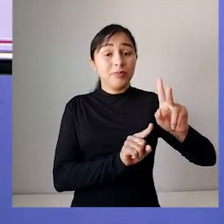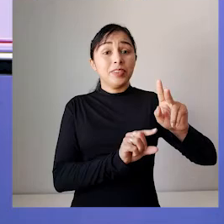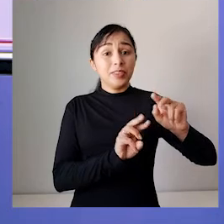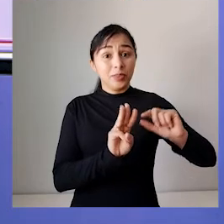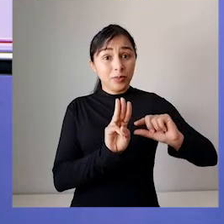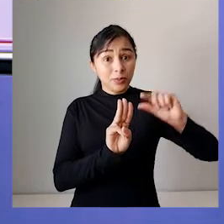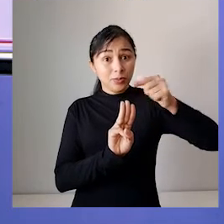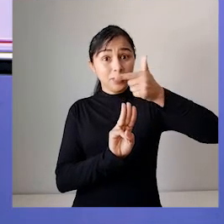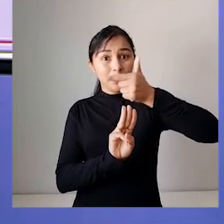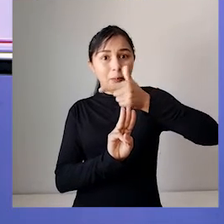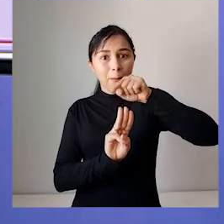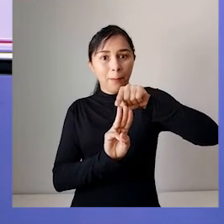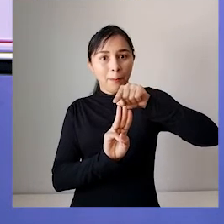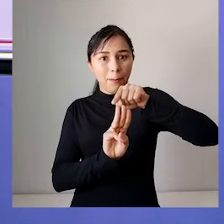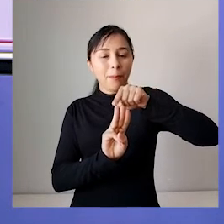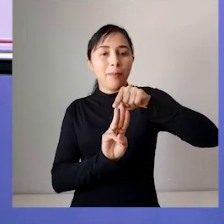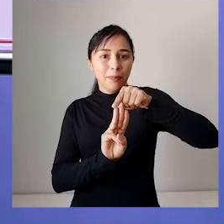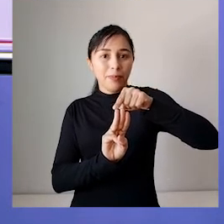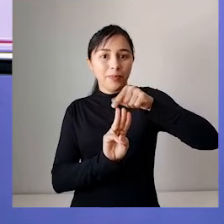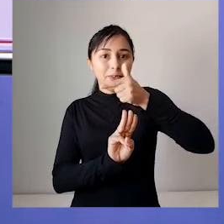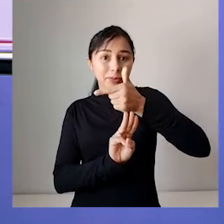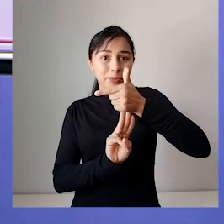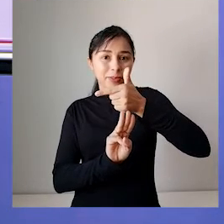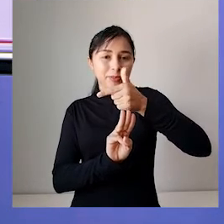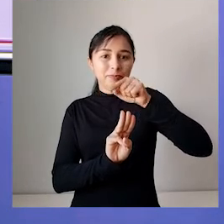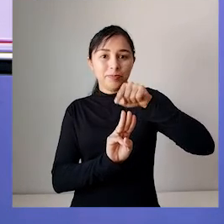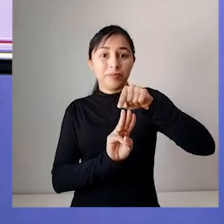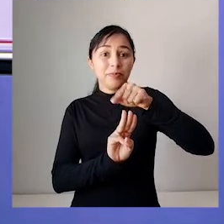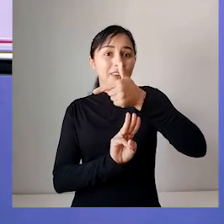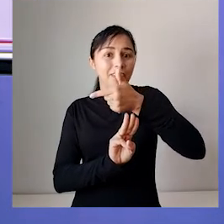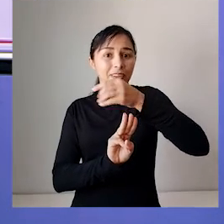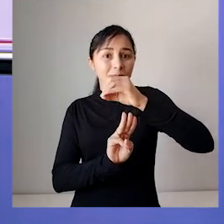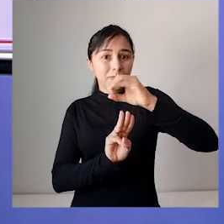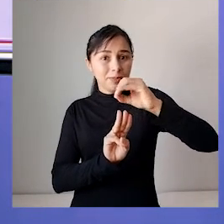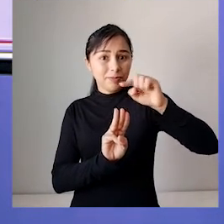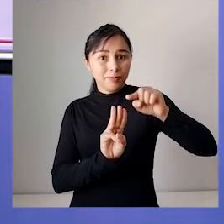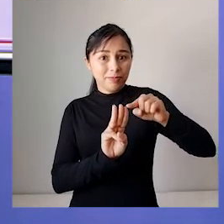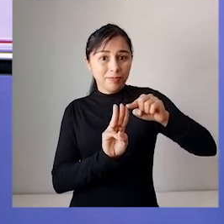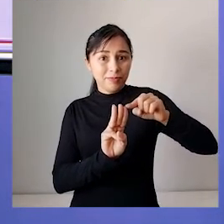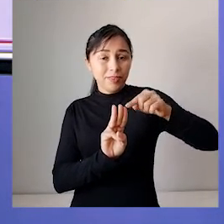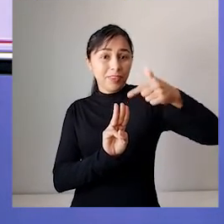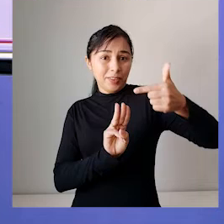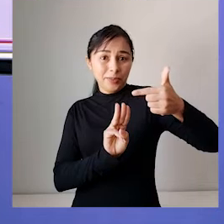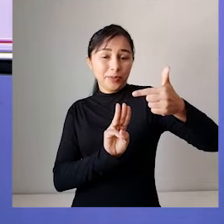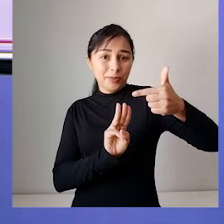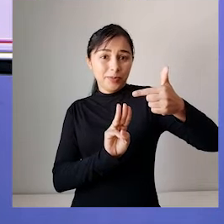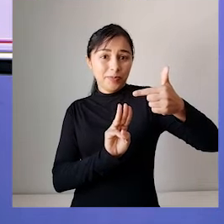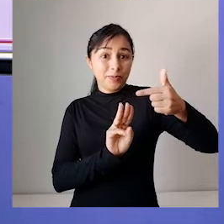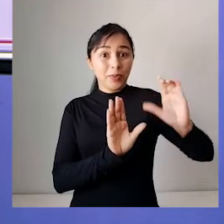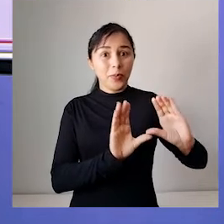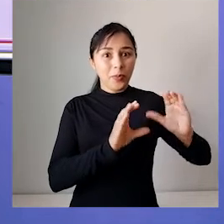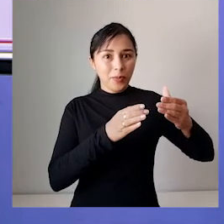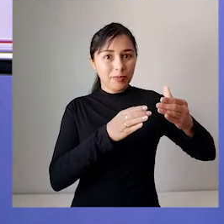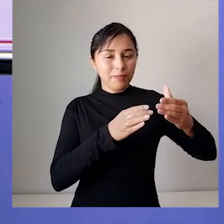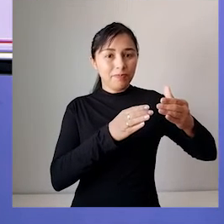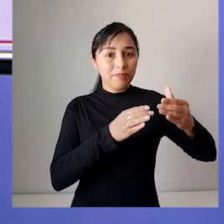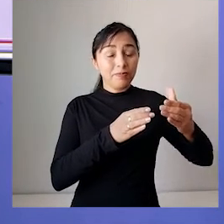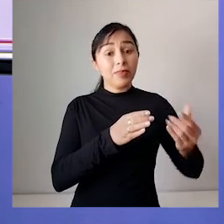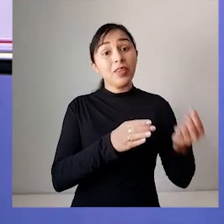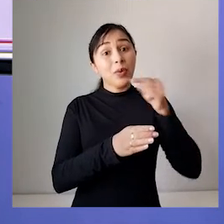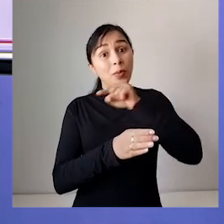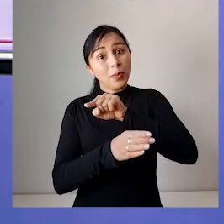do algarismo 2, que está na terceira ordem, que é a ordem das centenas. Aqui esse 2 ele vale 200, que também tem um